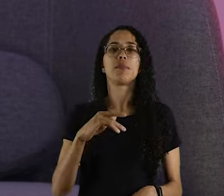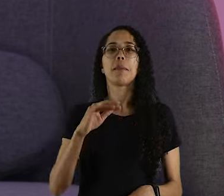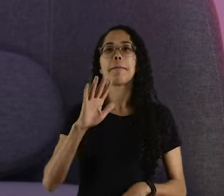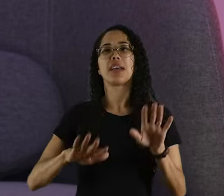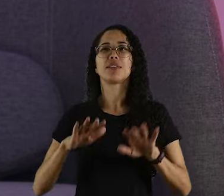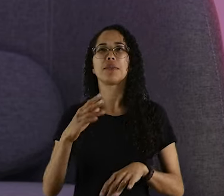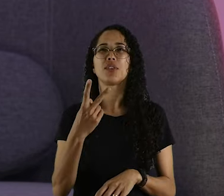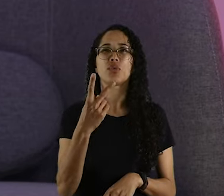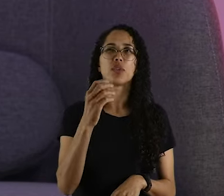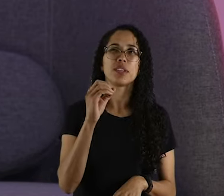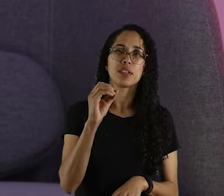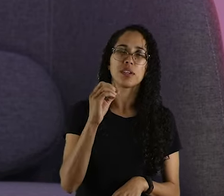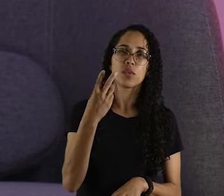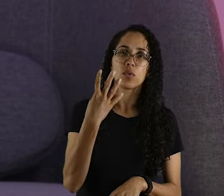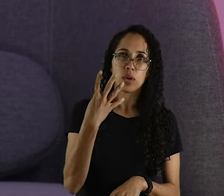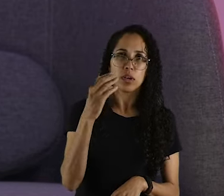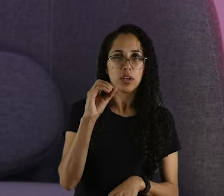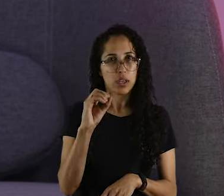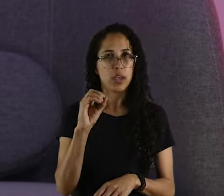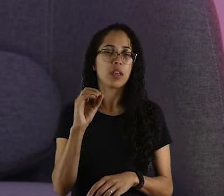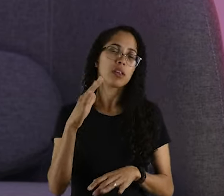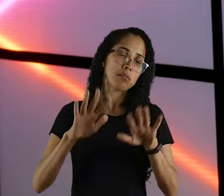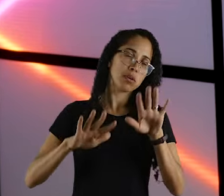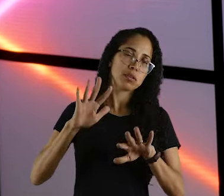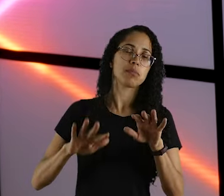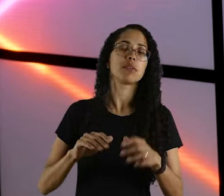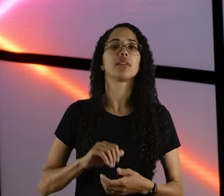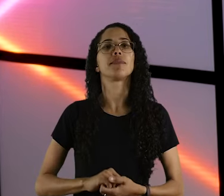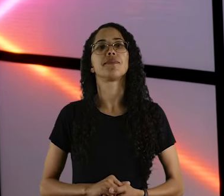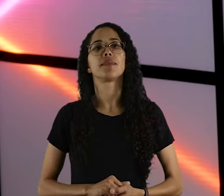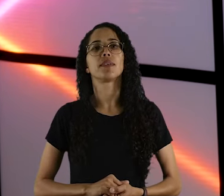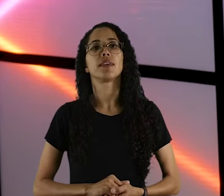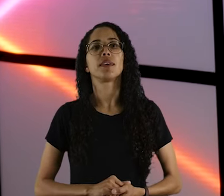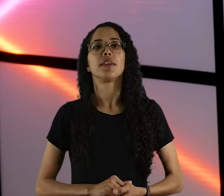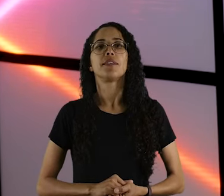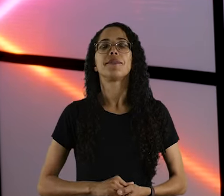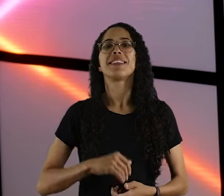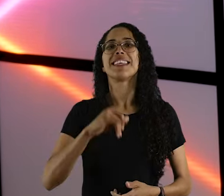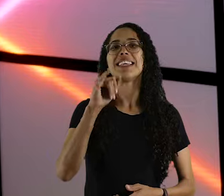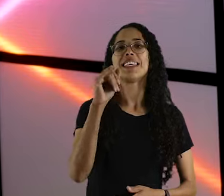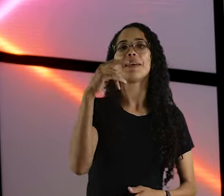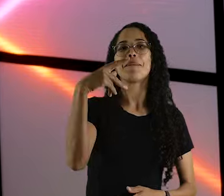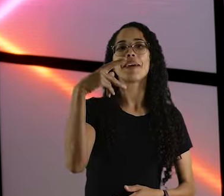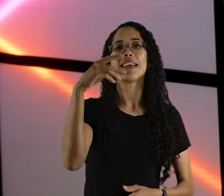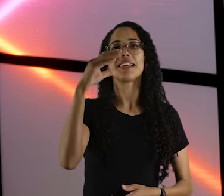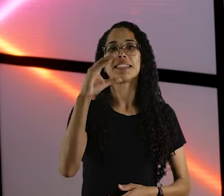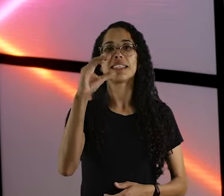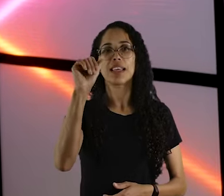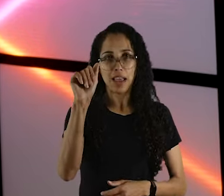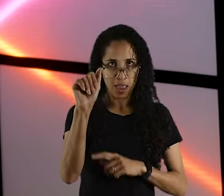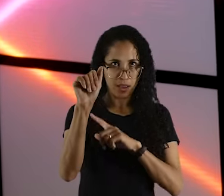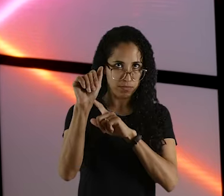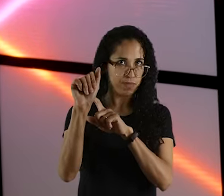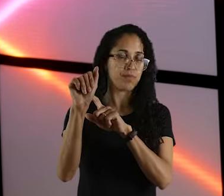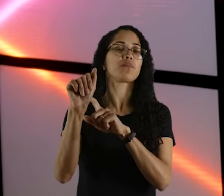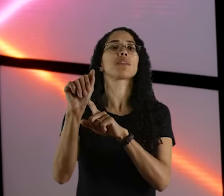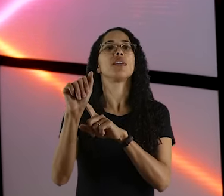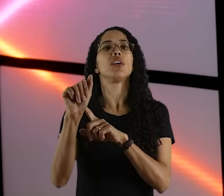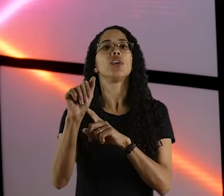2040, 2035, já tá lá pela minha carteira. O Tesouro IPCA, no longuíssimo prazo, por 2045, por exemplo, na